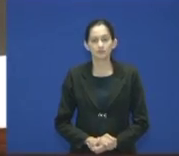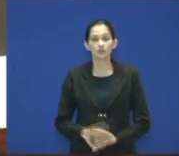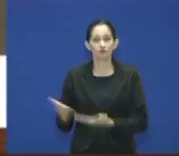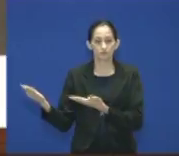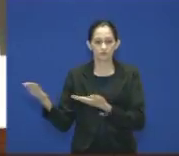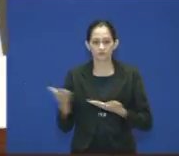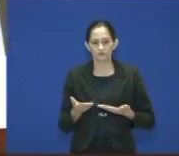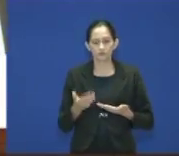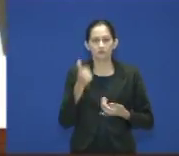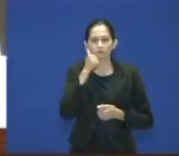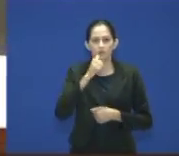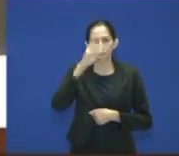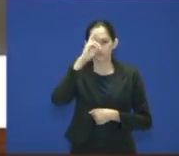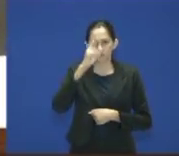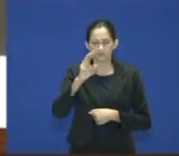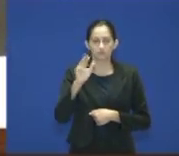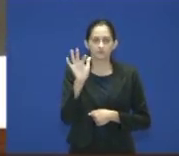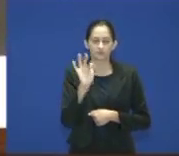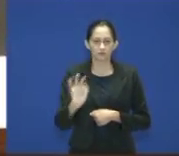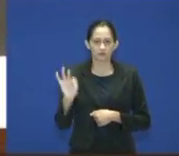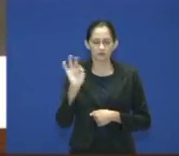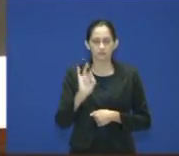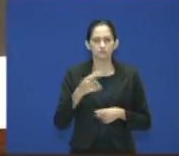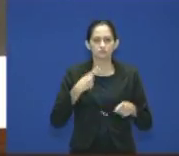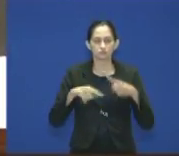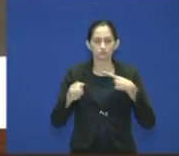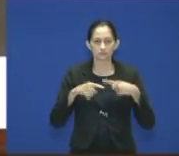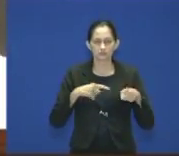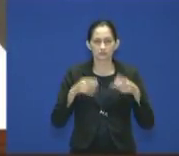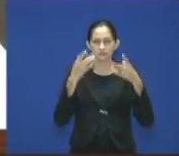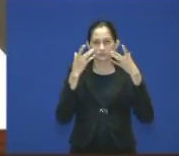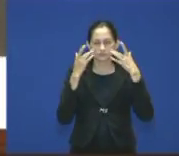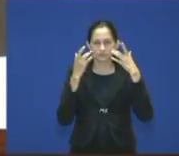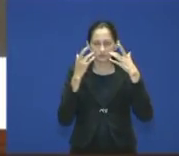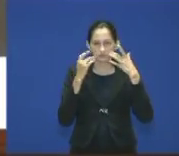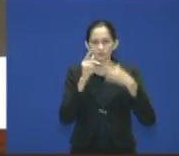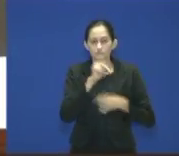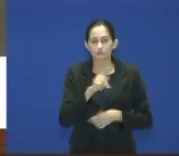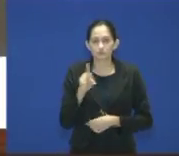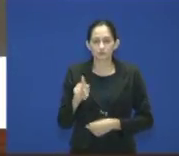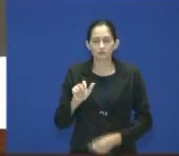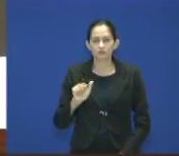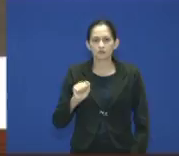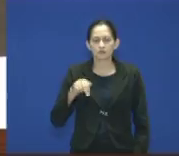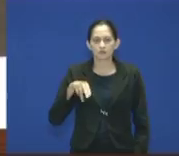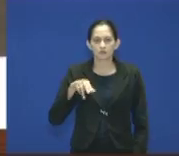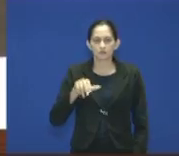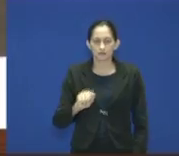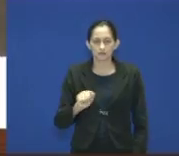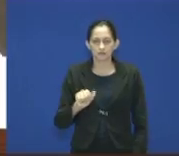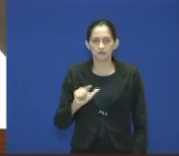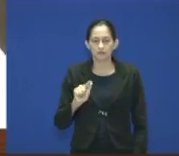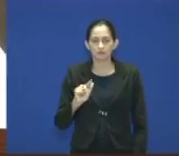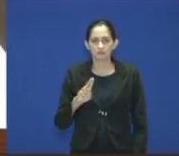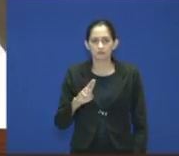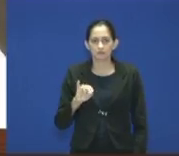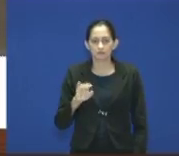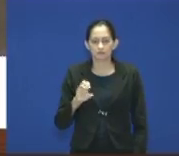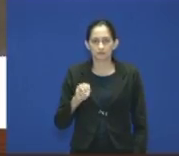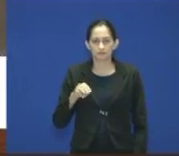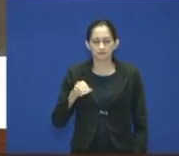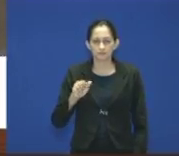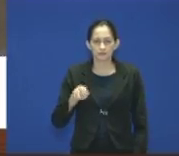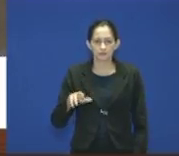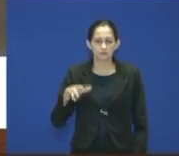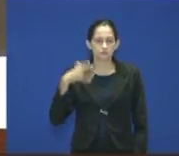Convido a diretora da Escola de Música e Artes Cênicas, professora Ana Guiomar Rego Souza, para fazer uso da